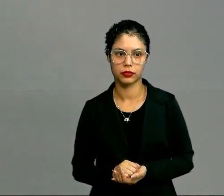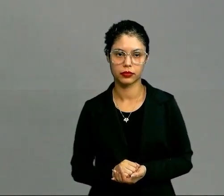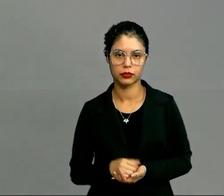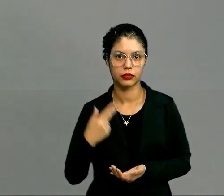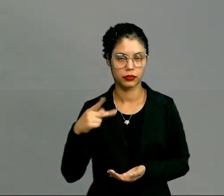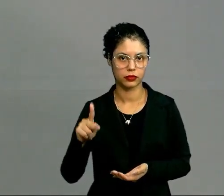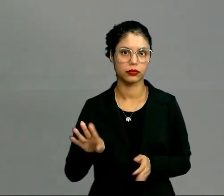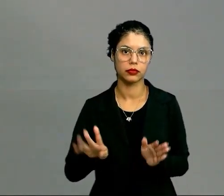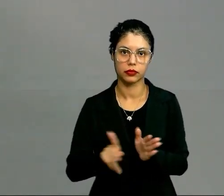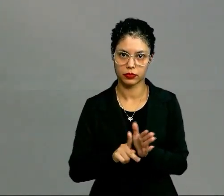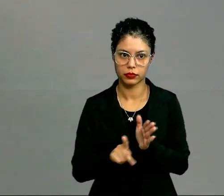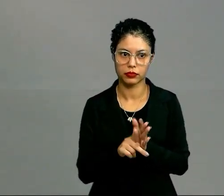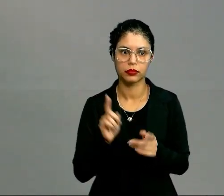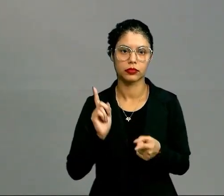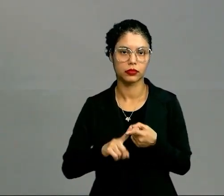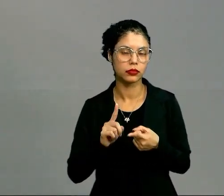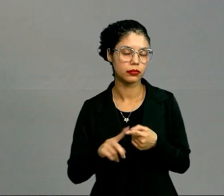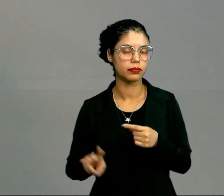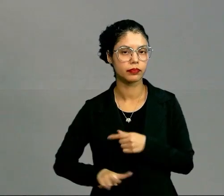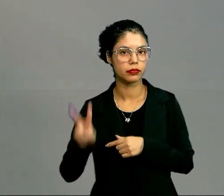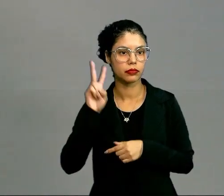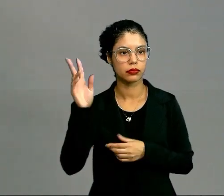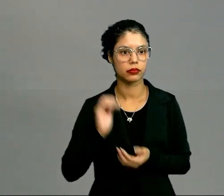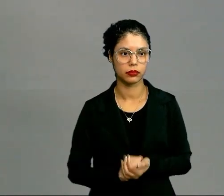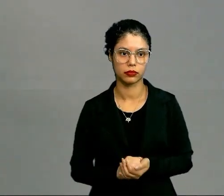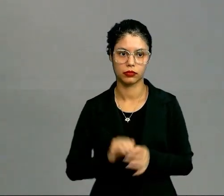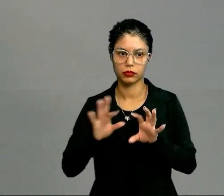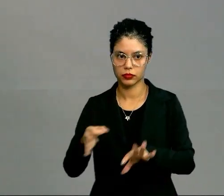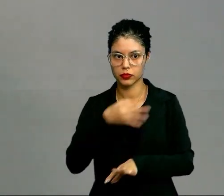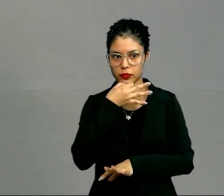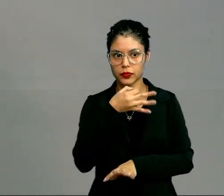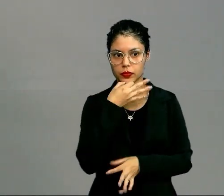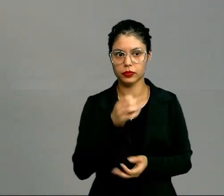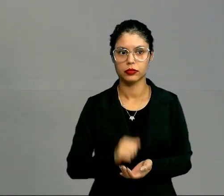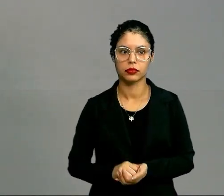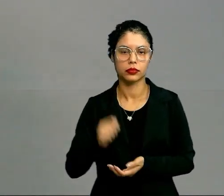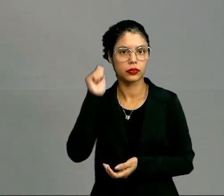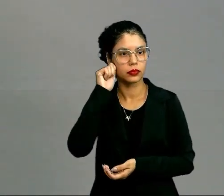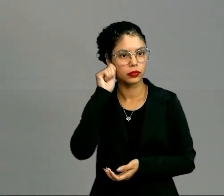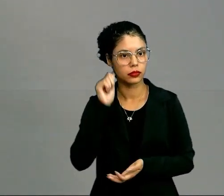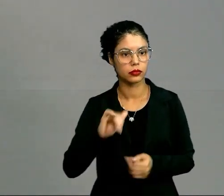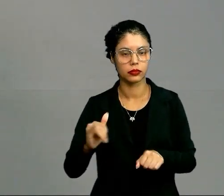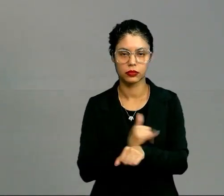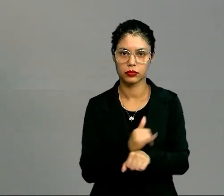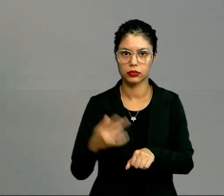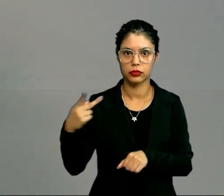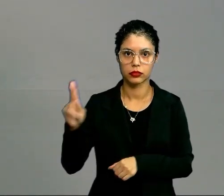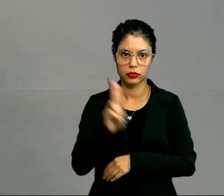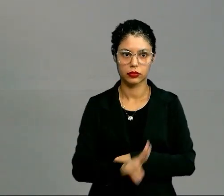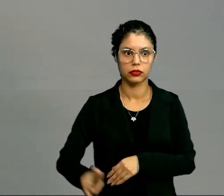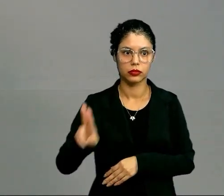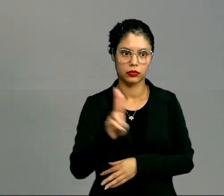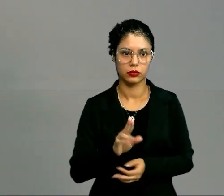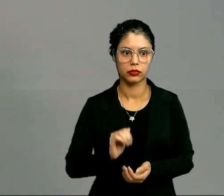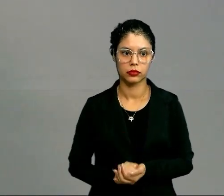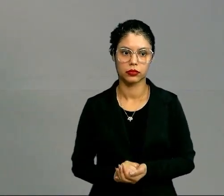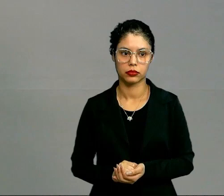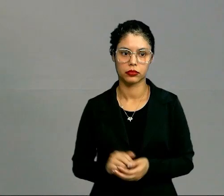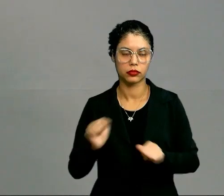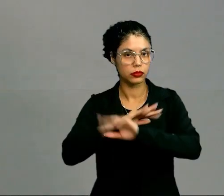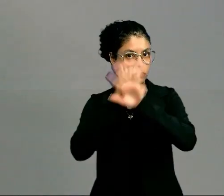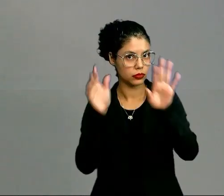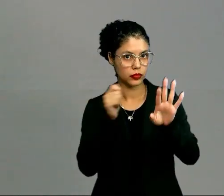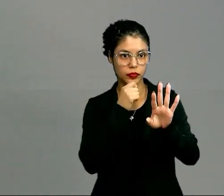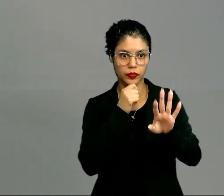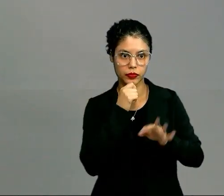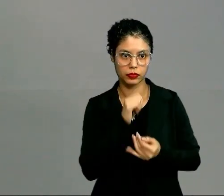para o seu vício, porque o valor vai aumentar. Então essa é uma opinião pessoal do autor, é uma estratégia que ele utilizou e ela está muito clara